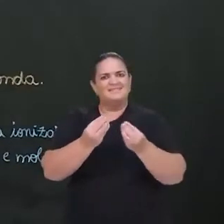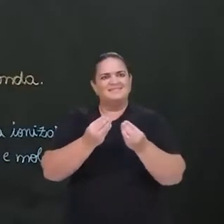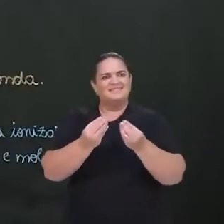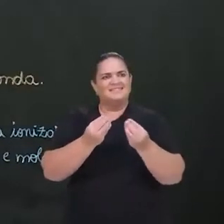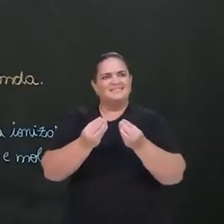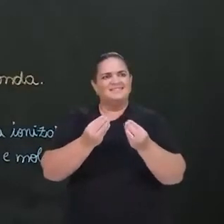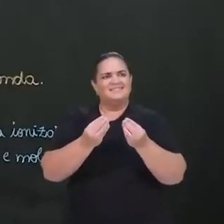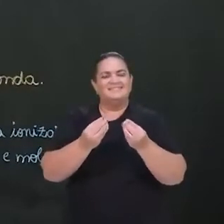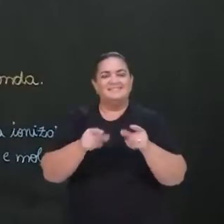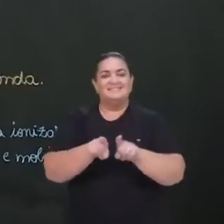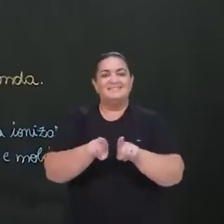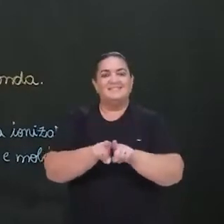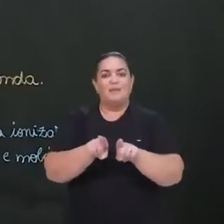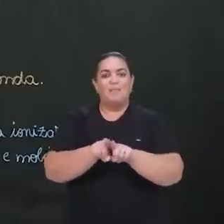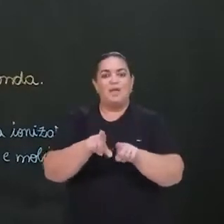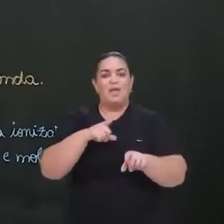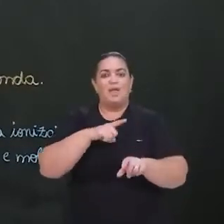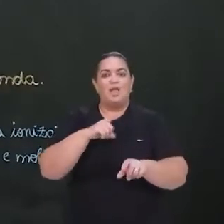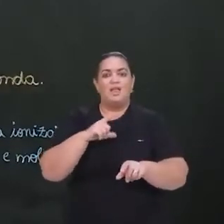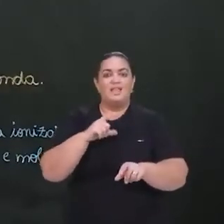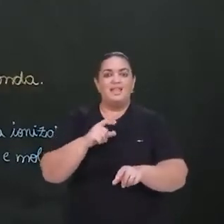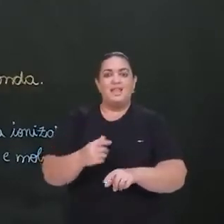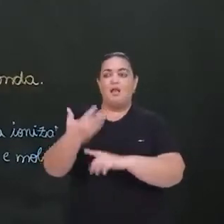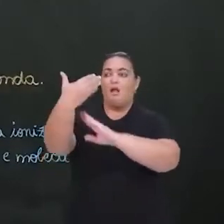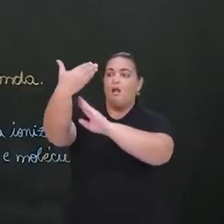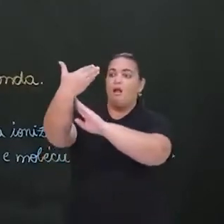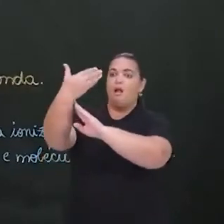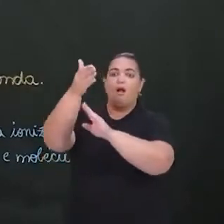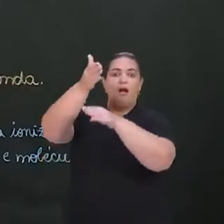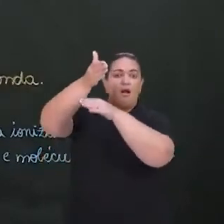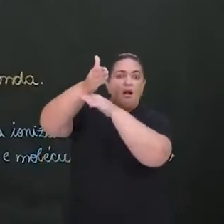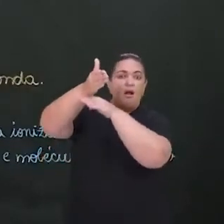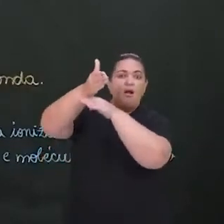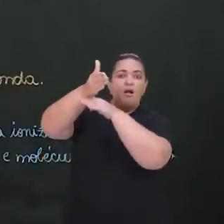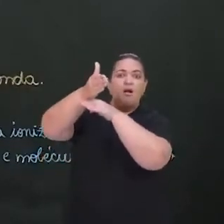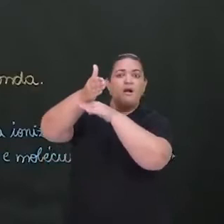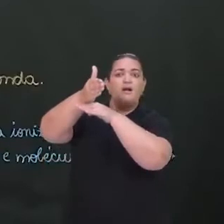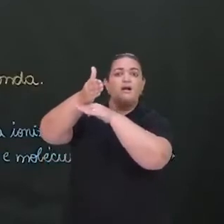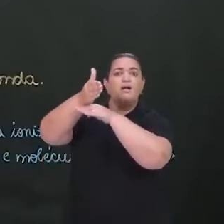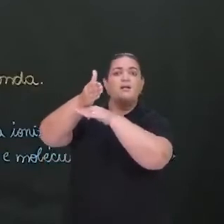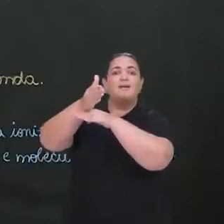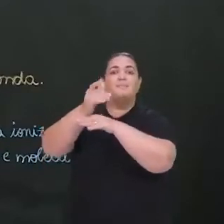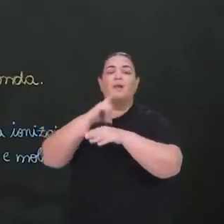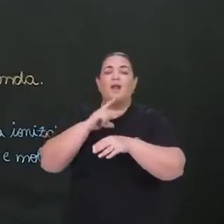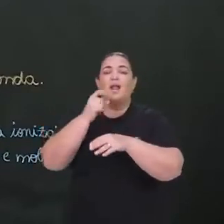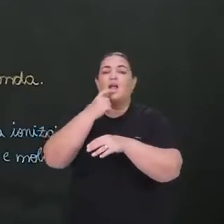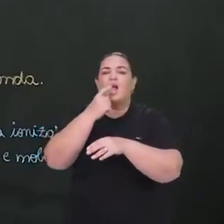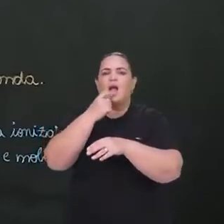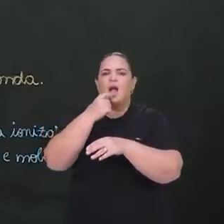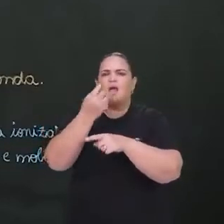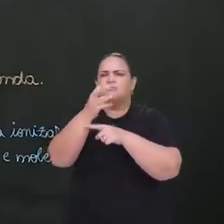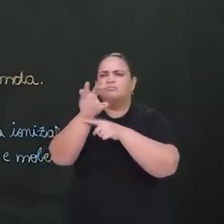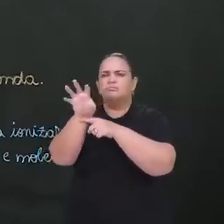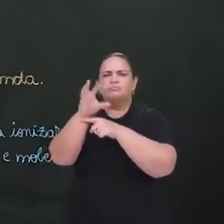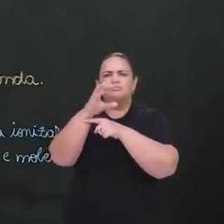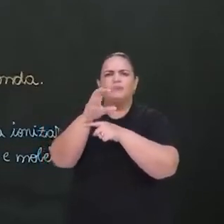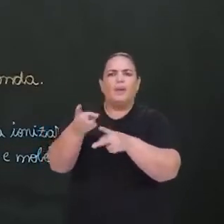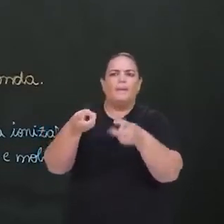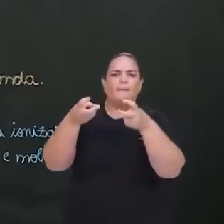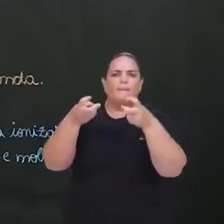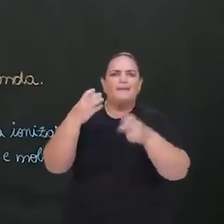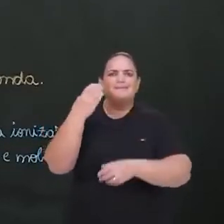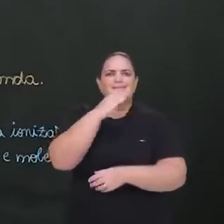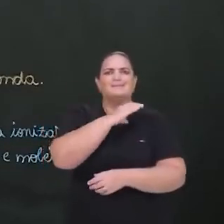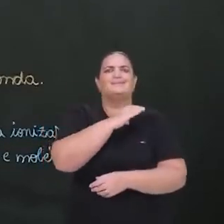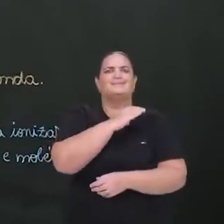com infravermelho, que elas conseguem observar áreas mais quentes, áreas mais frias dos seres vivos, emissão de calor. E a gente